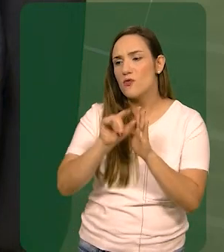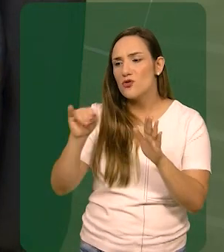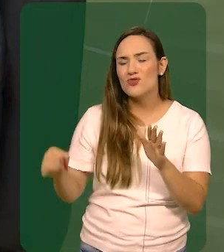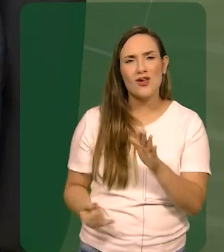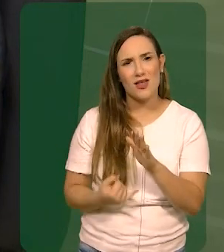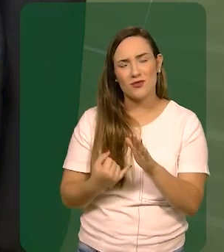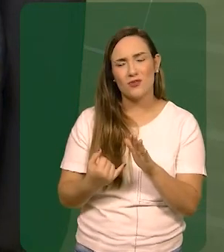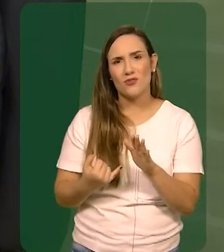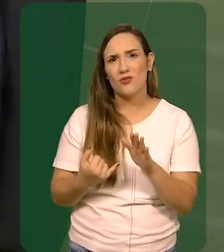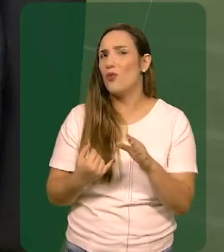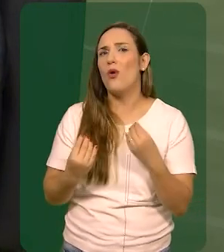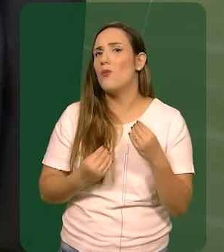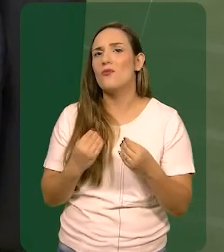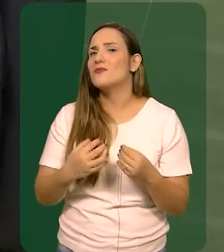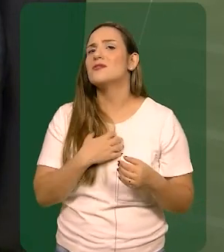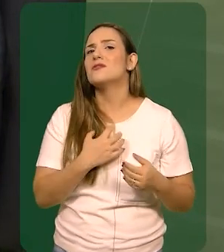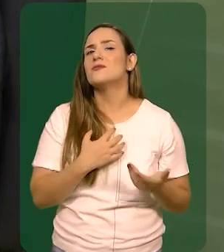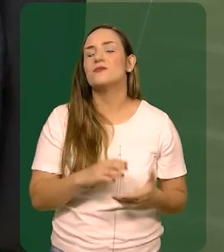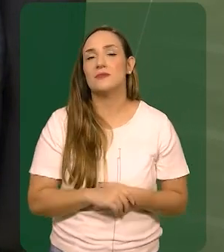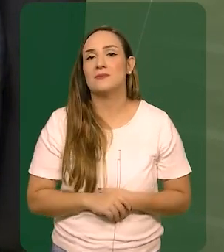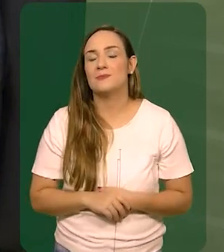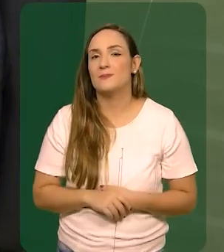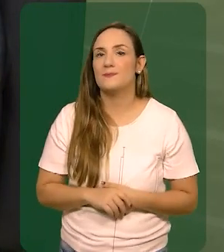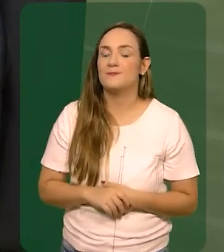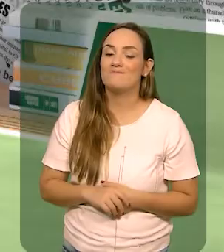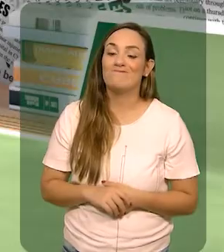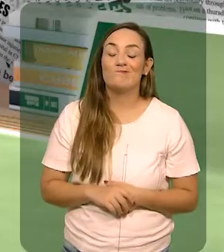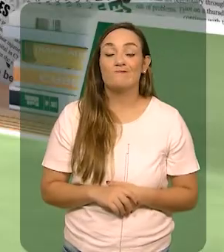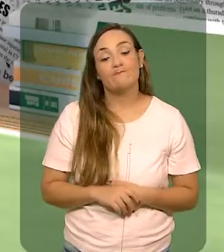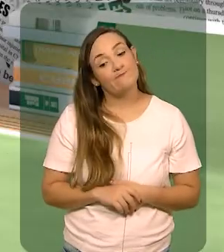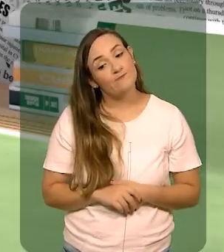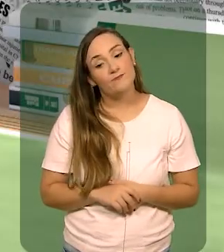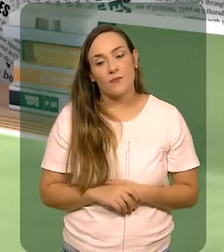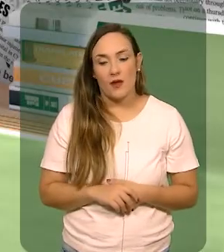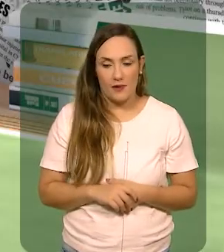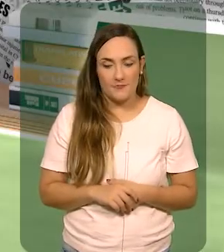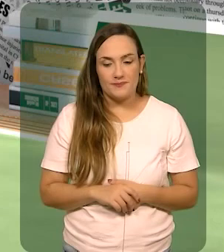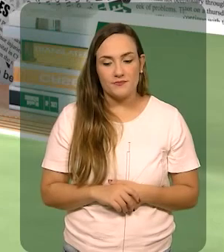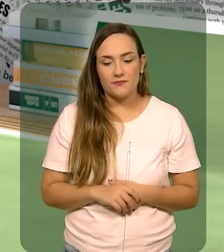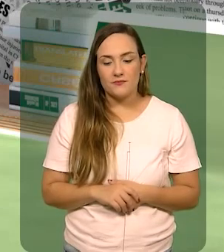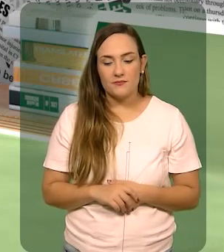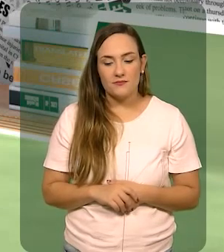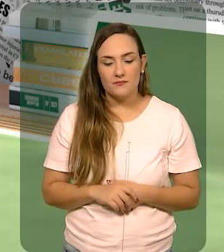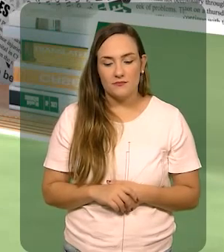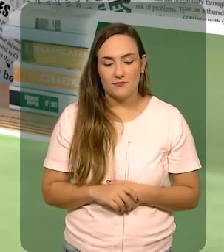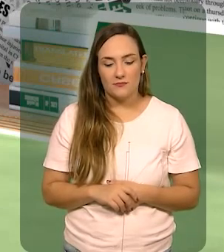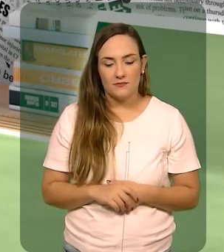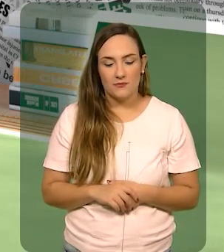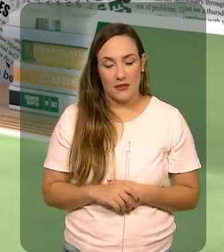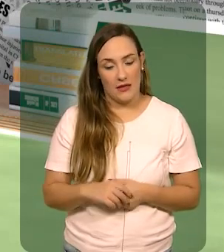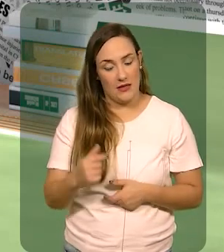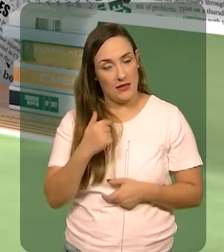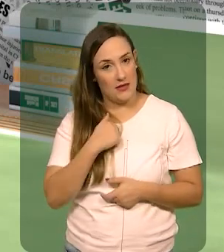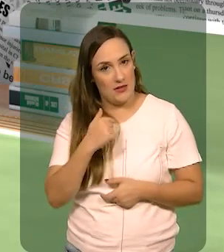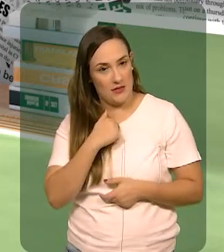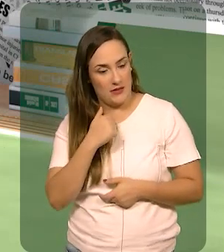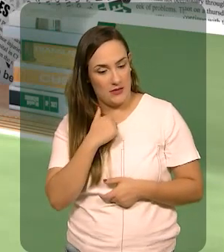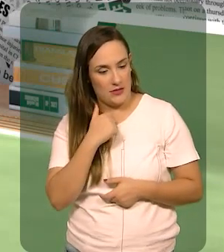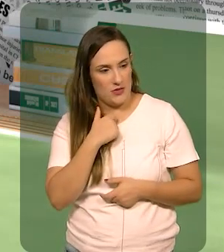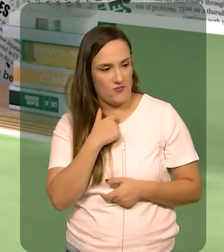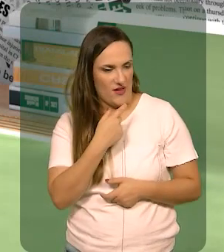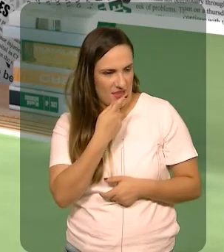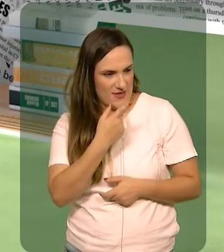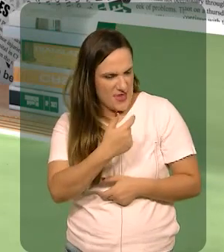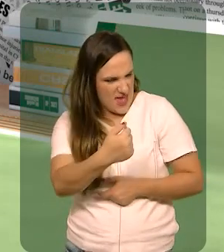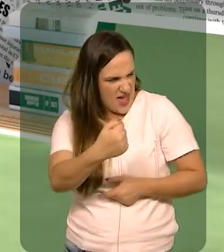esses jovens do programa, o qual você está liderando. Eu vejo assim, nunca me citei por